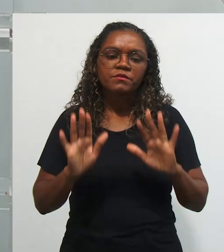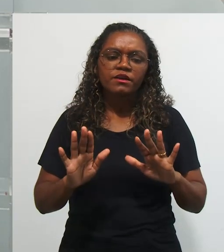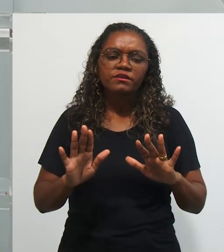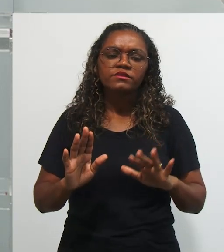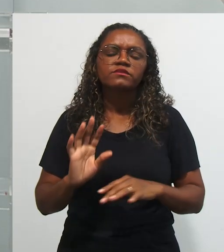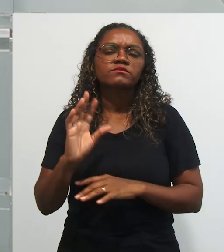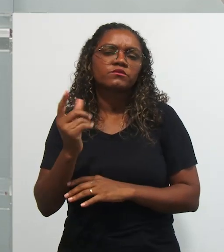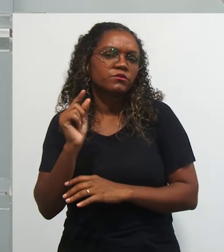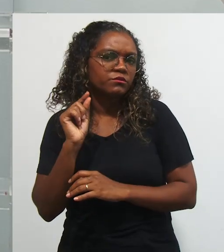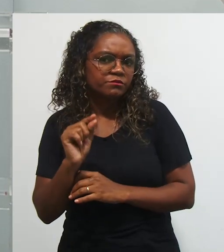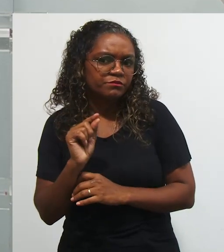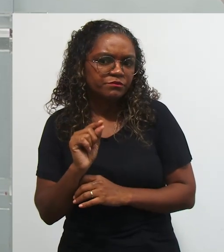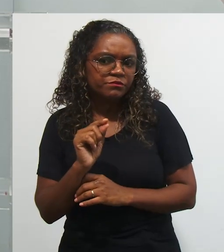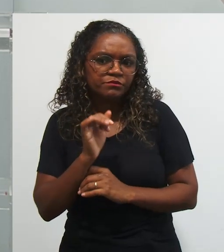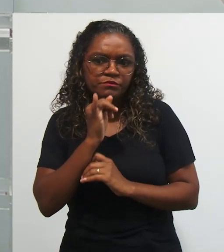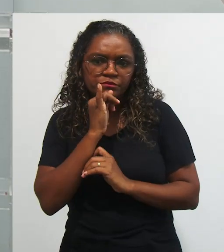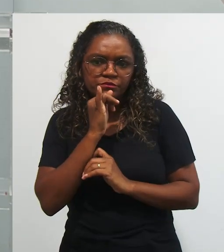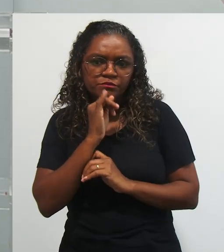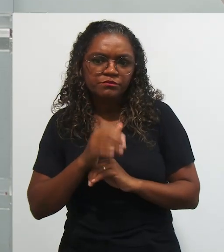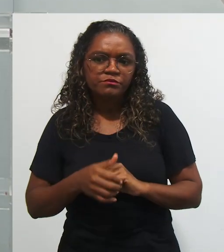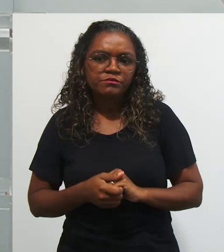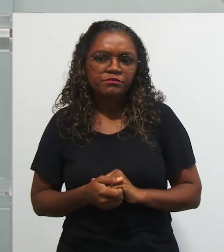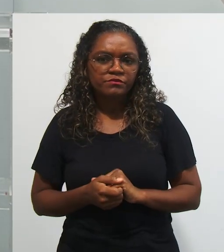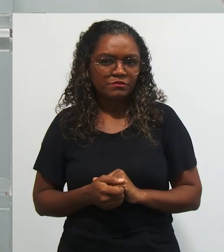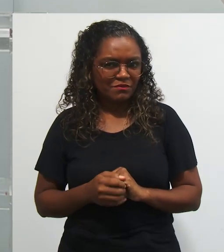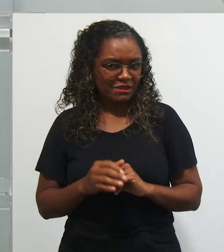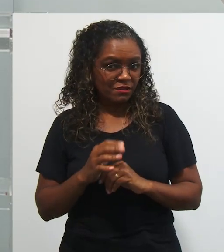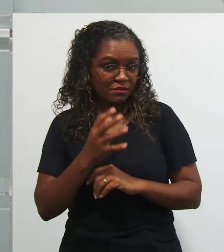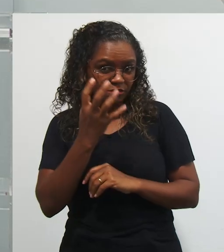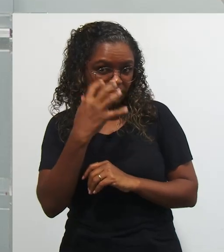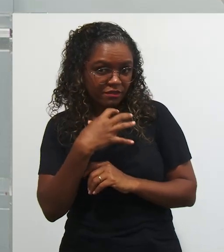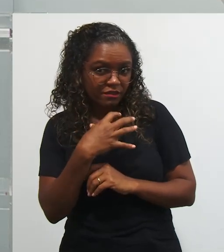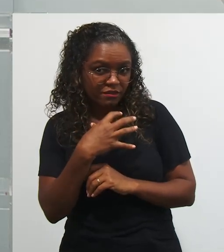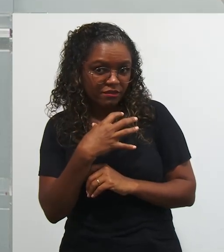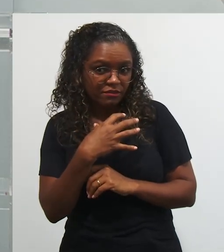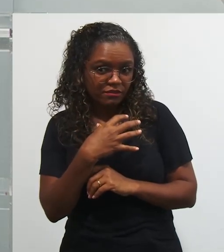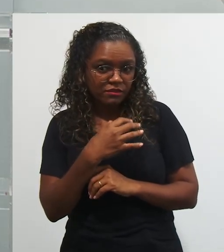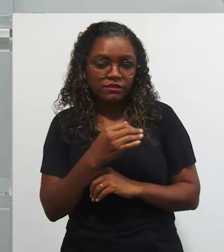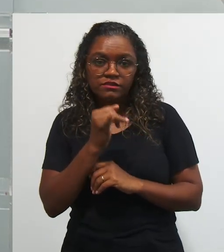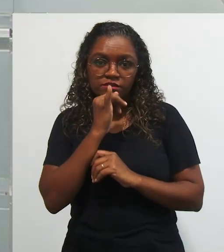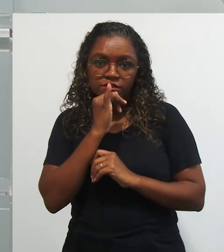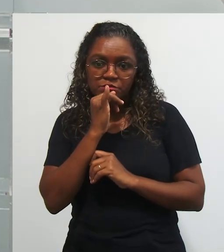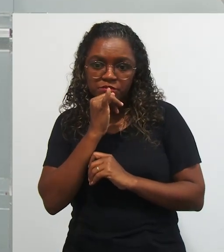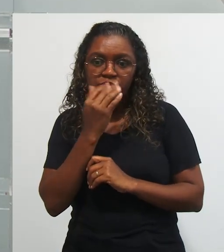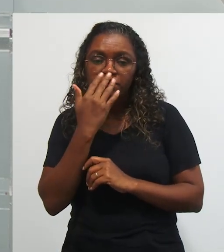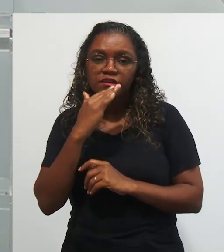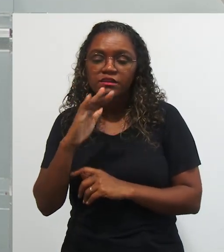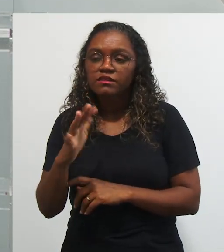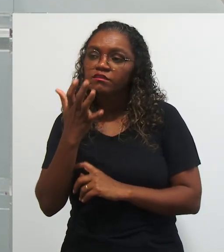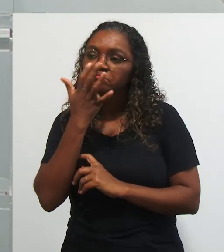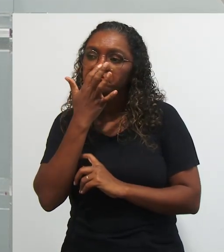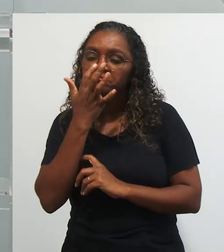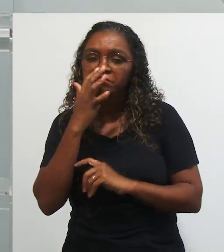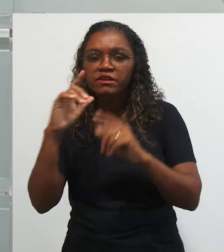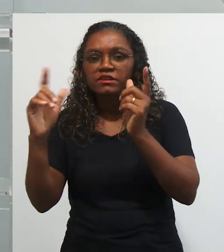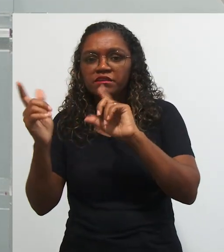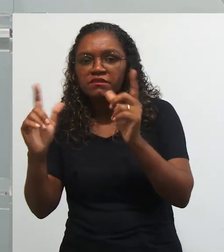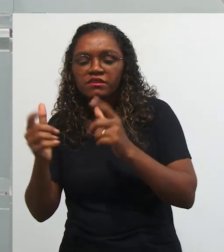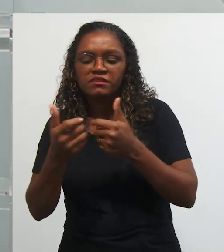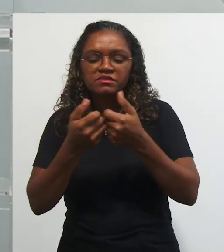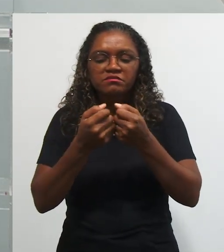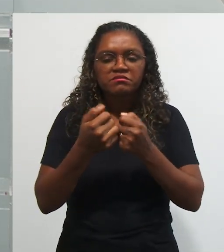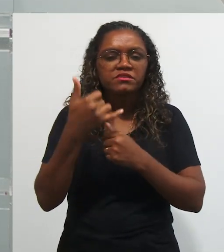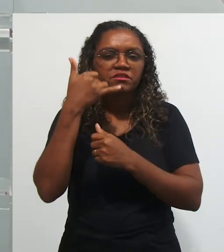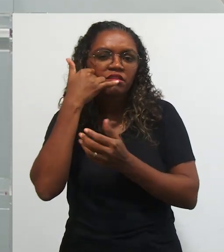que acontece? Aí você vai perguntar, será? Será que se ficar exposto aí, o quê? Quanto tempo que precisa